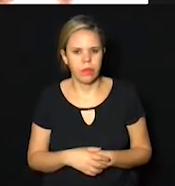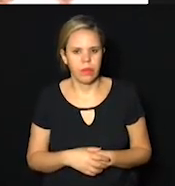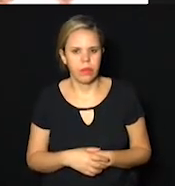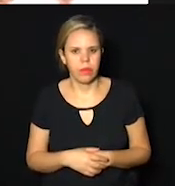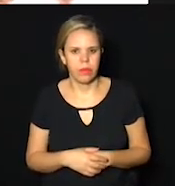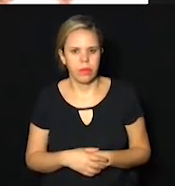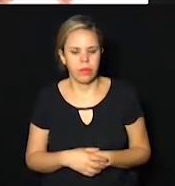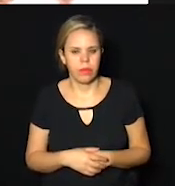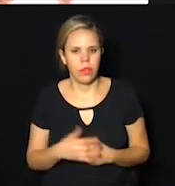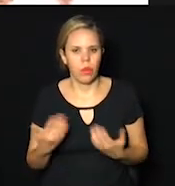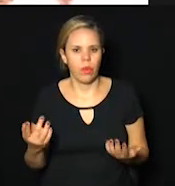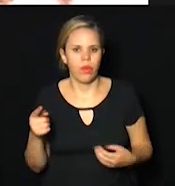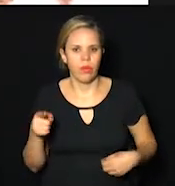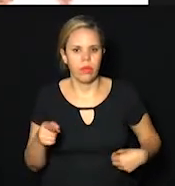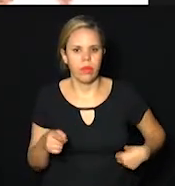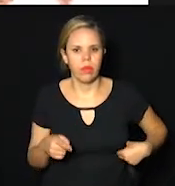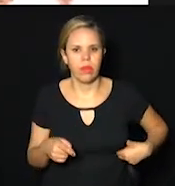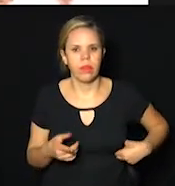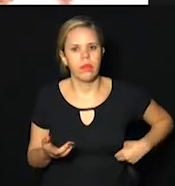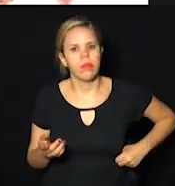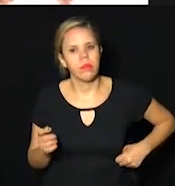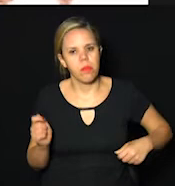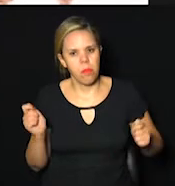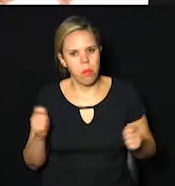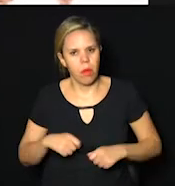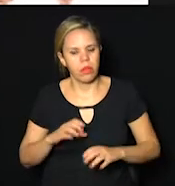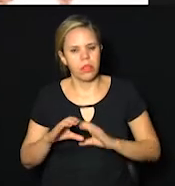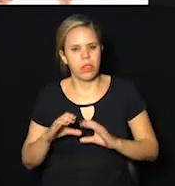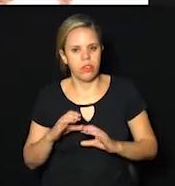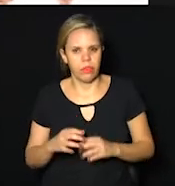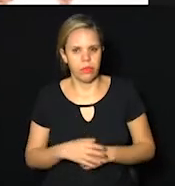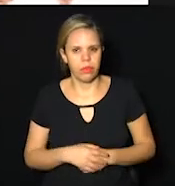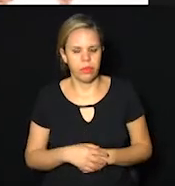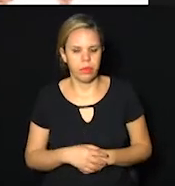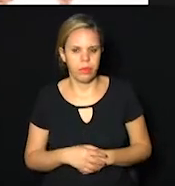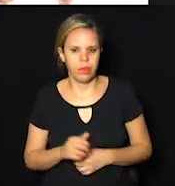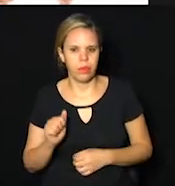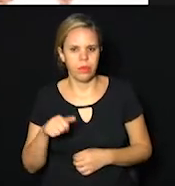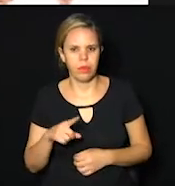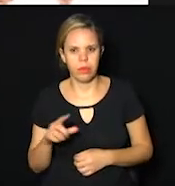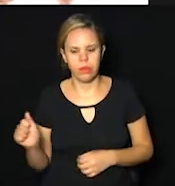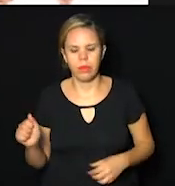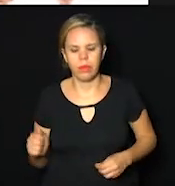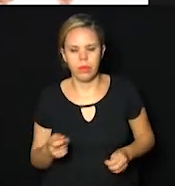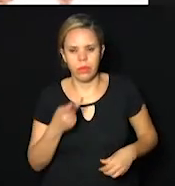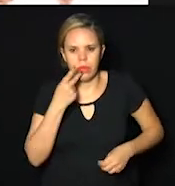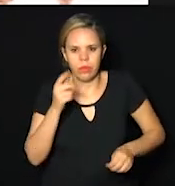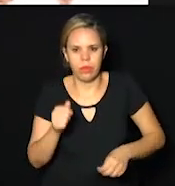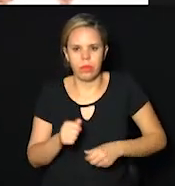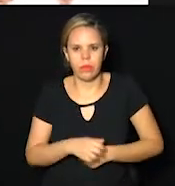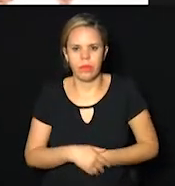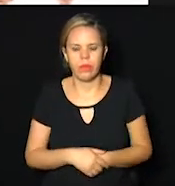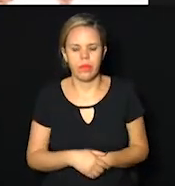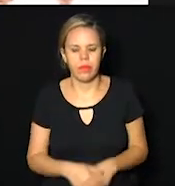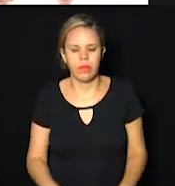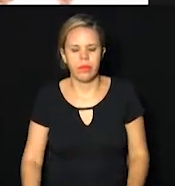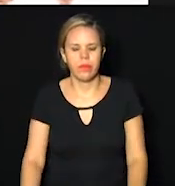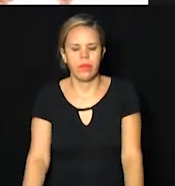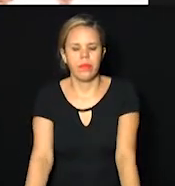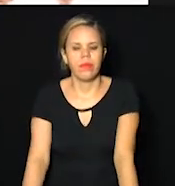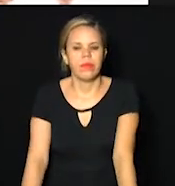com o qual você possa interagir. Tá? A Amanda Assiste está dizendo aqui, perdão,